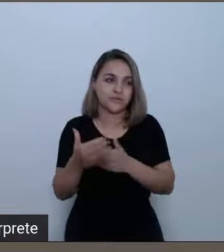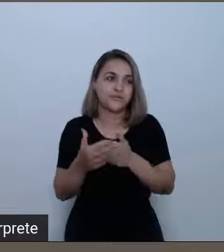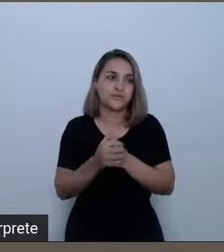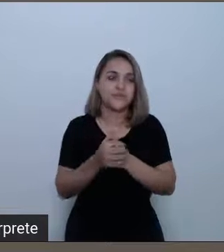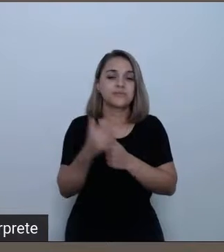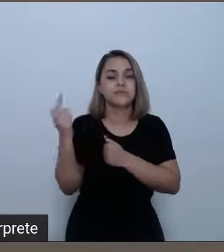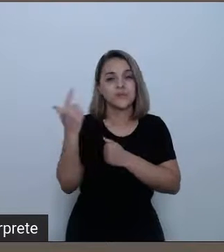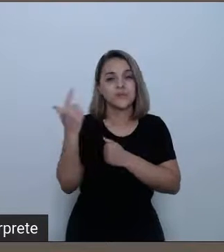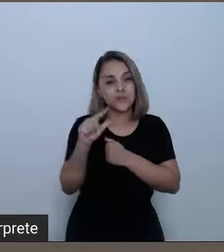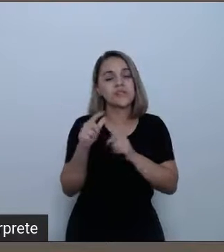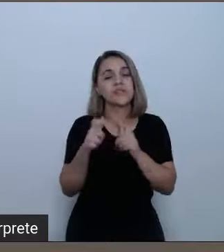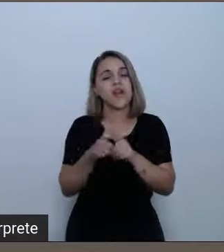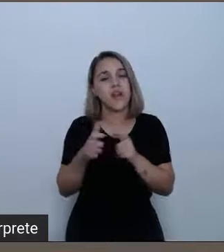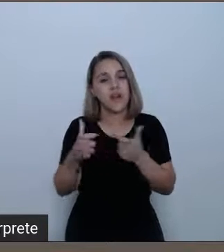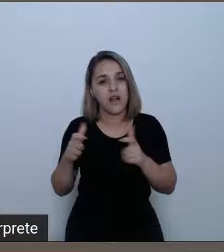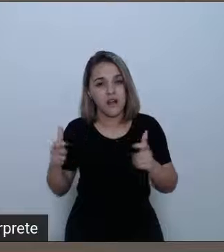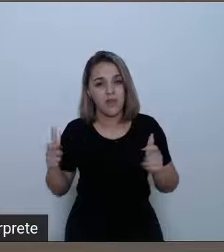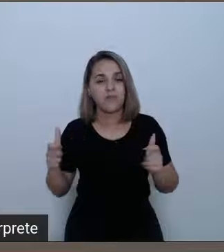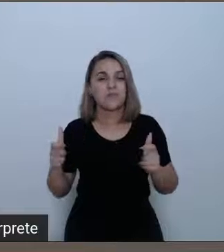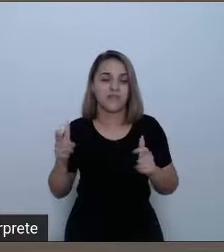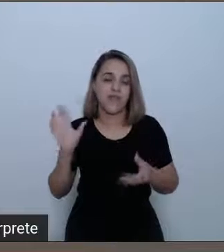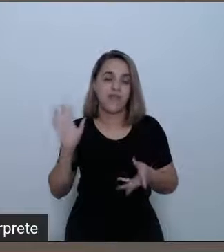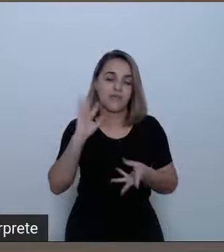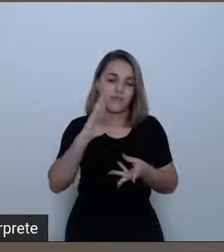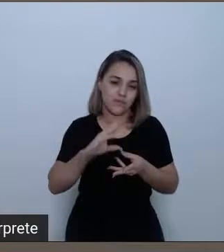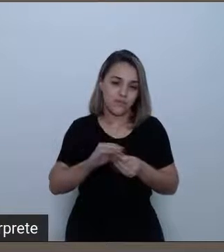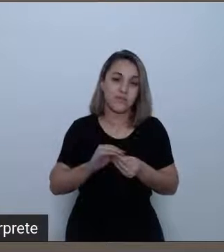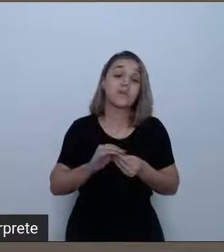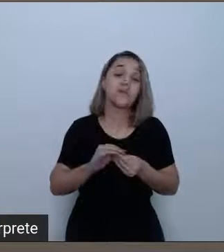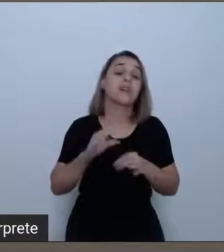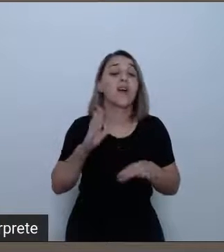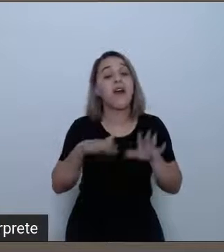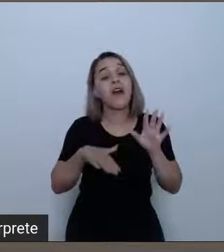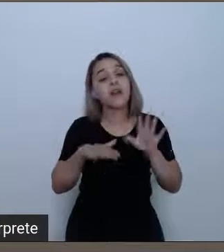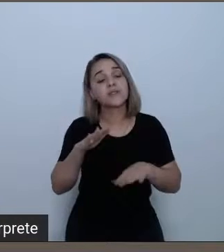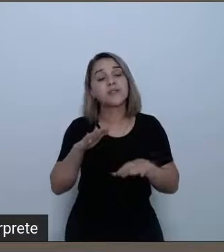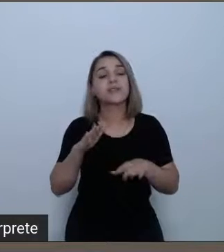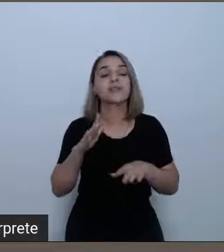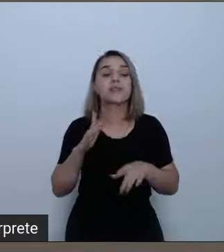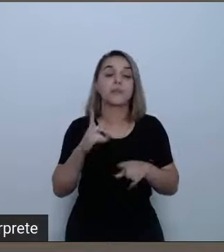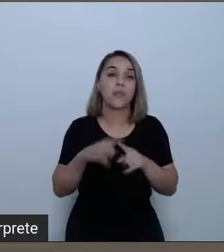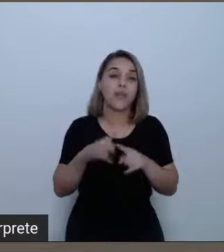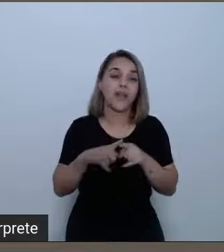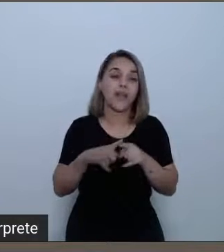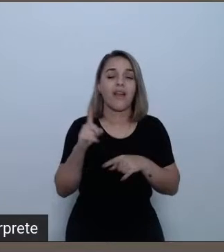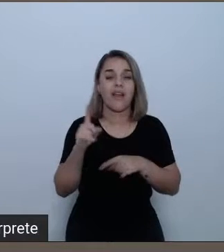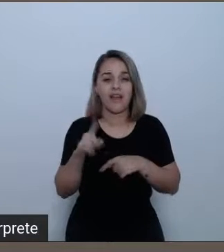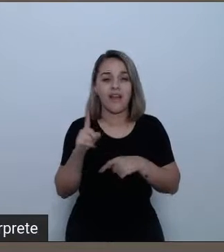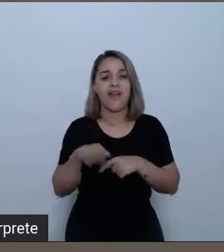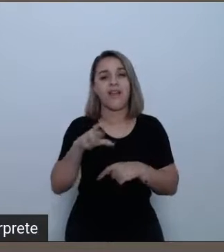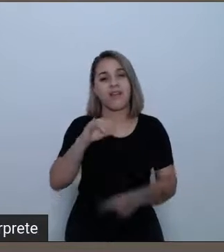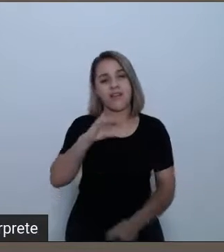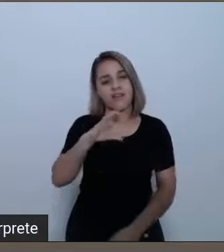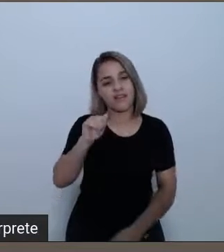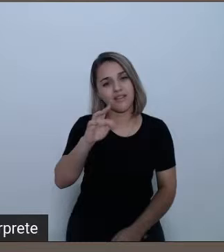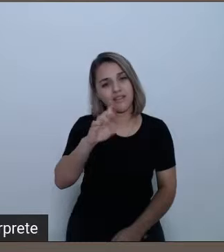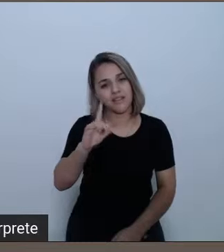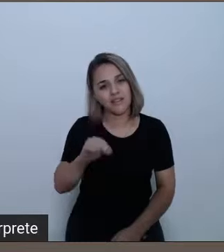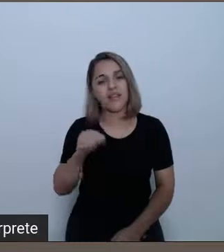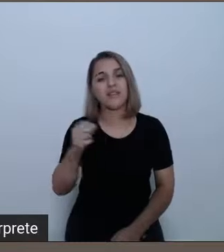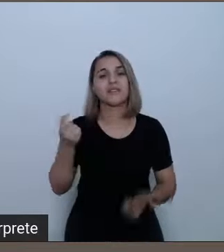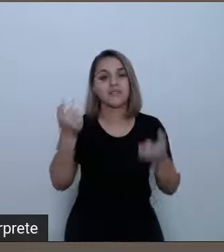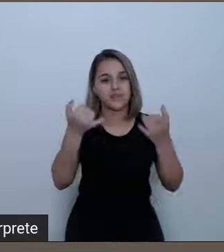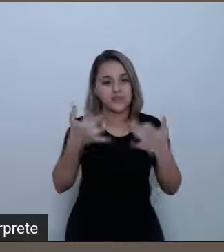ampliar um pouco esse entendimento. Talvez, porque é uma das coisas que o Ricardo diz, né, no